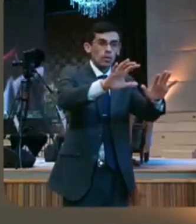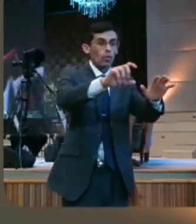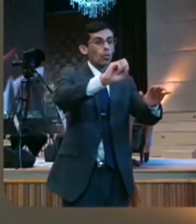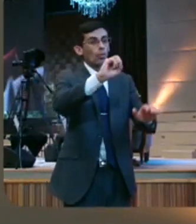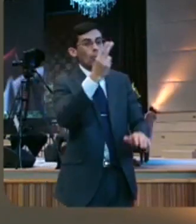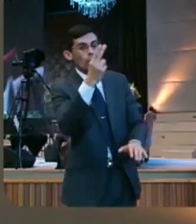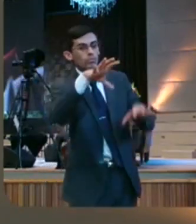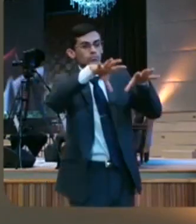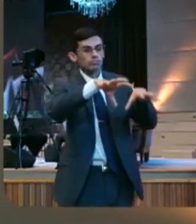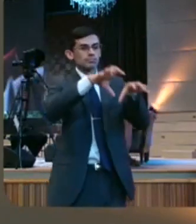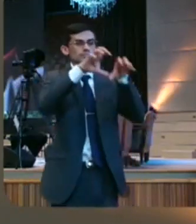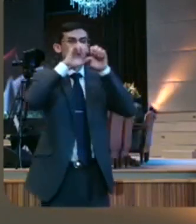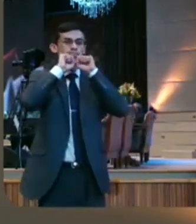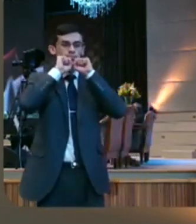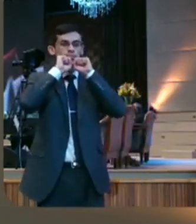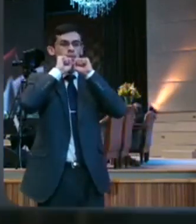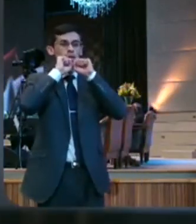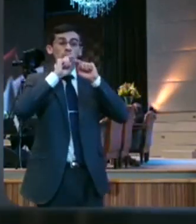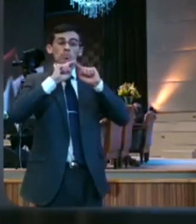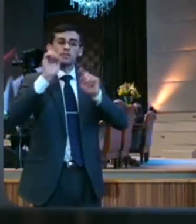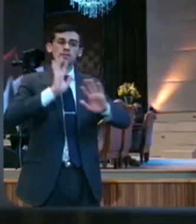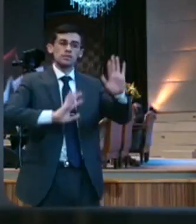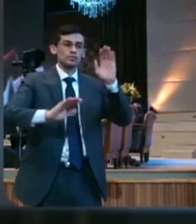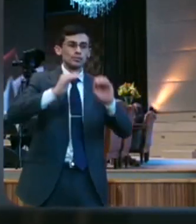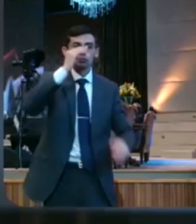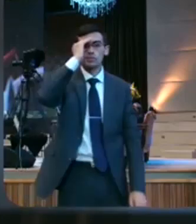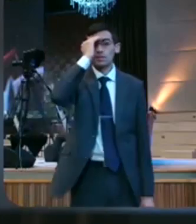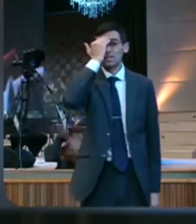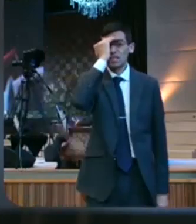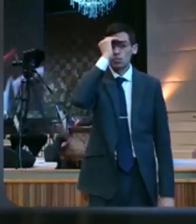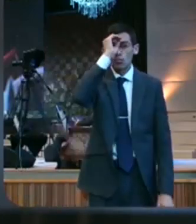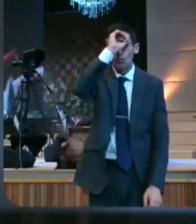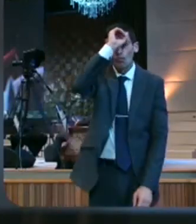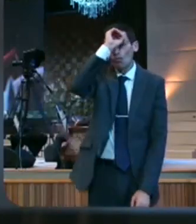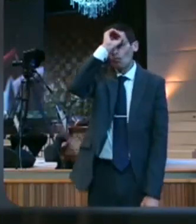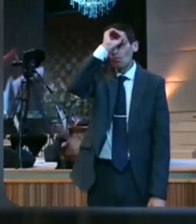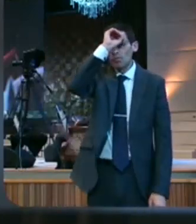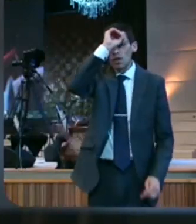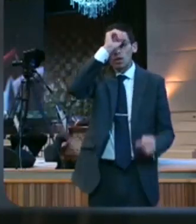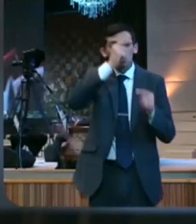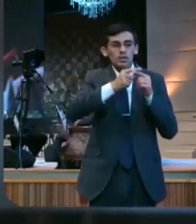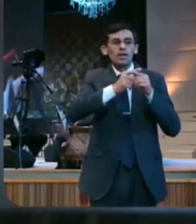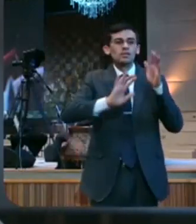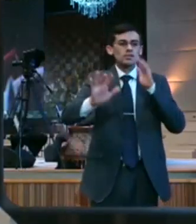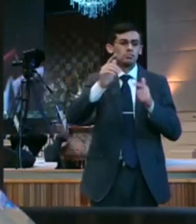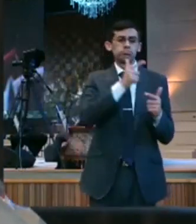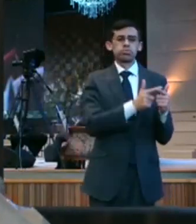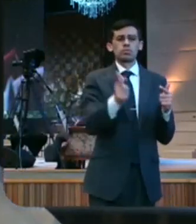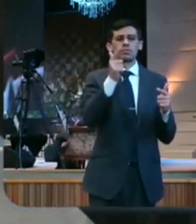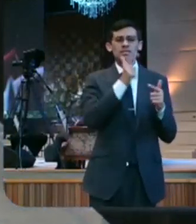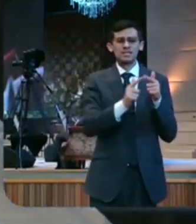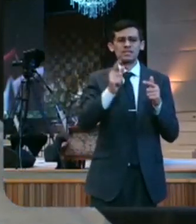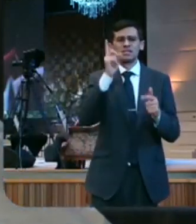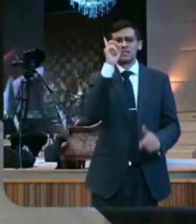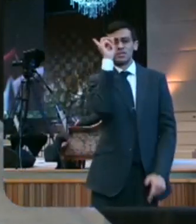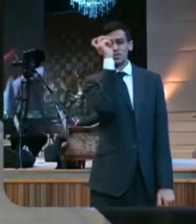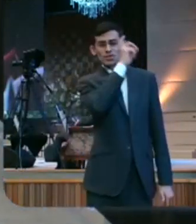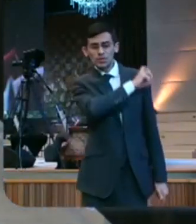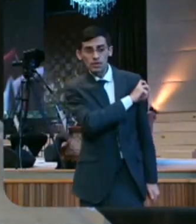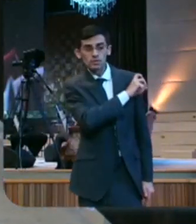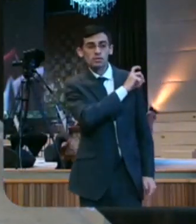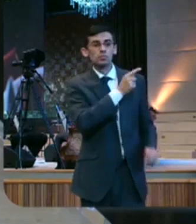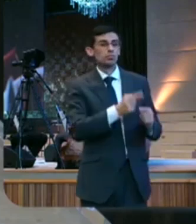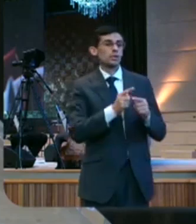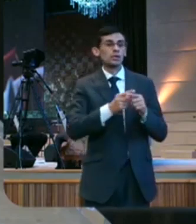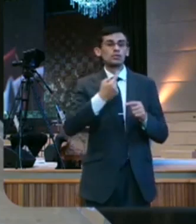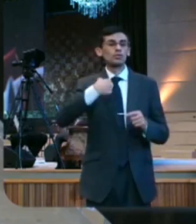bênção. E aí a gente não entende às vezes por que a gente está dando murro em ponta de faca, porque a gente não